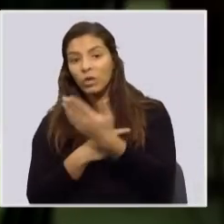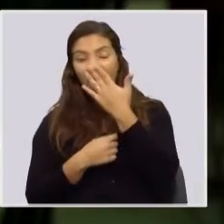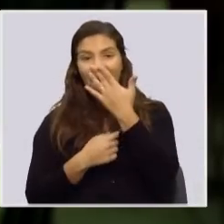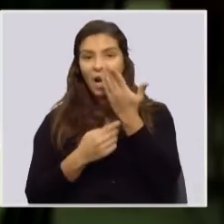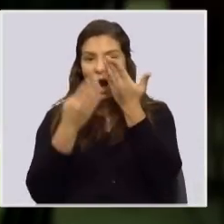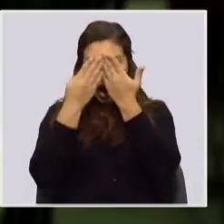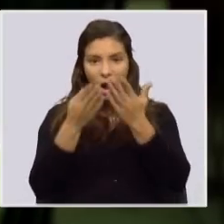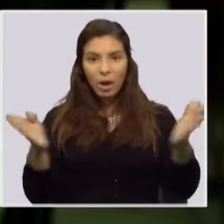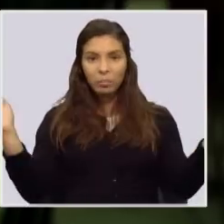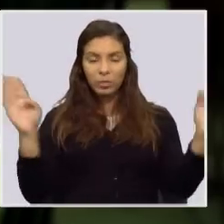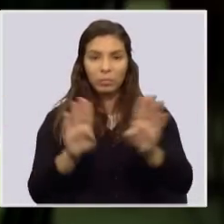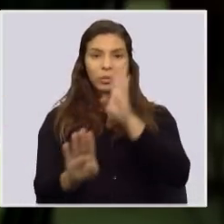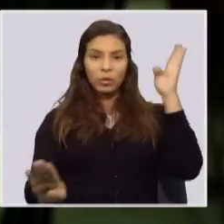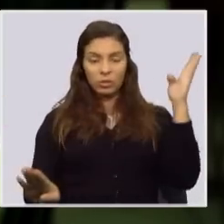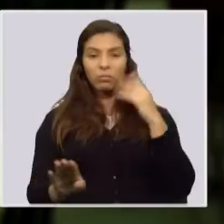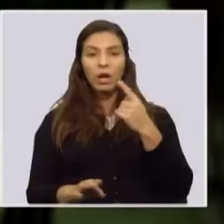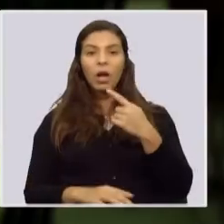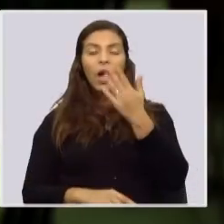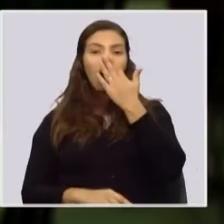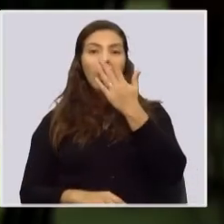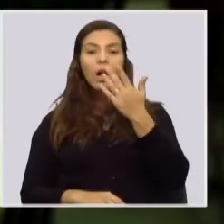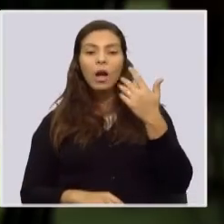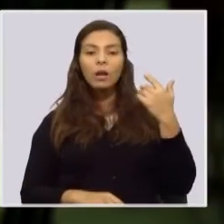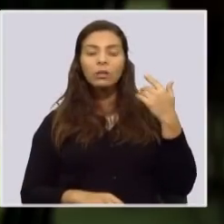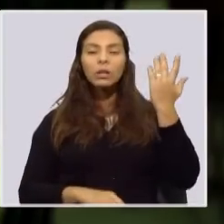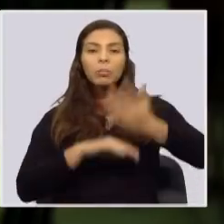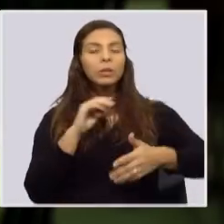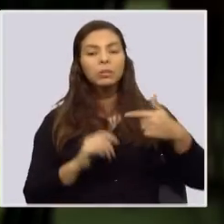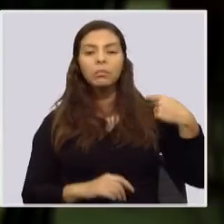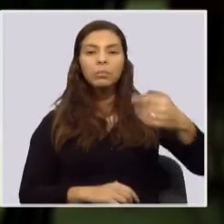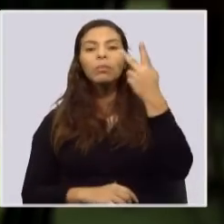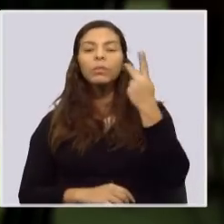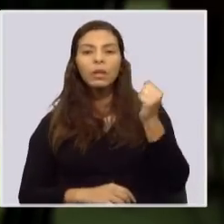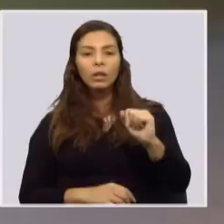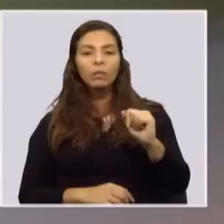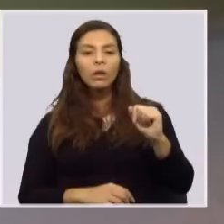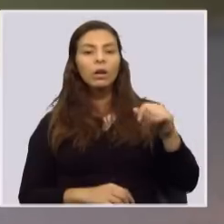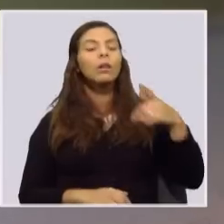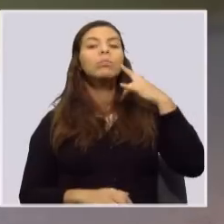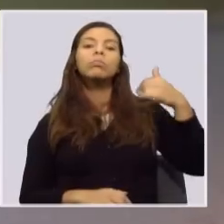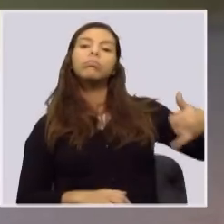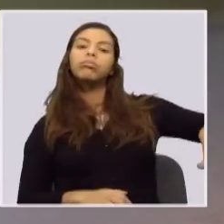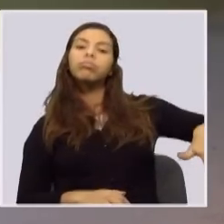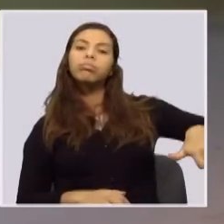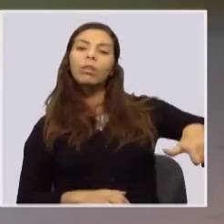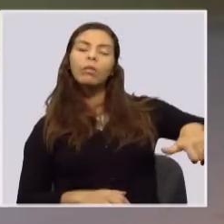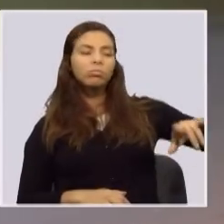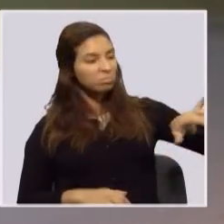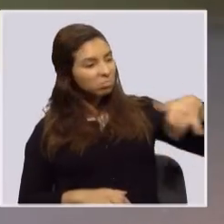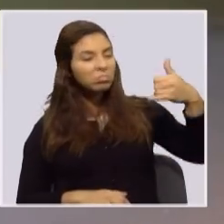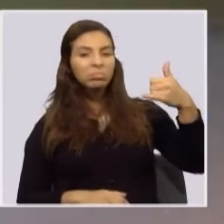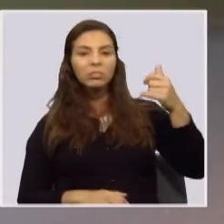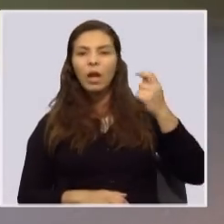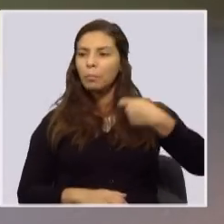abrindo e tu um dia estás na tua rotina e toca o telemóvel. E do outro lado está o Presidente da República, portanto não é